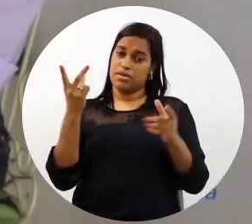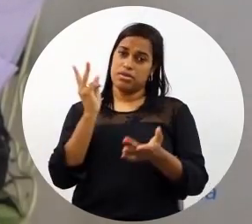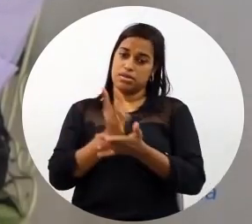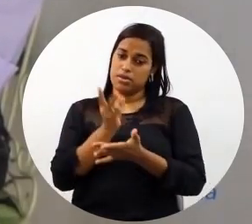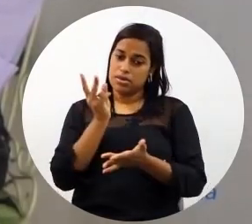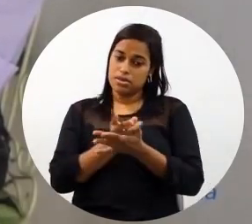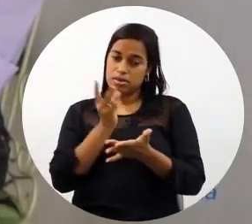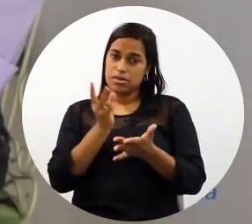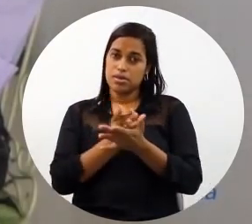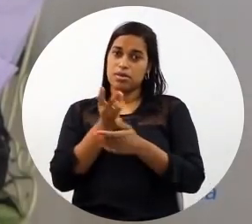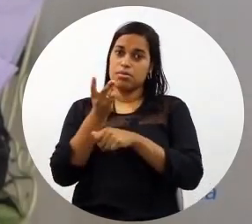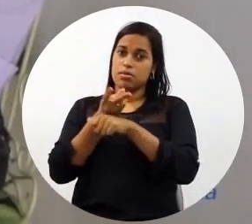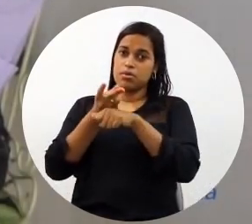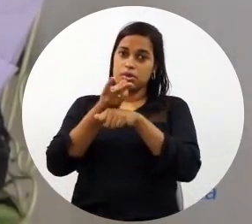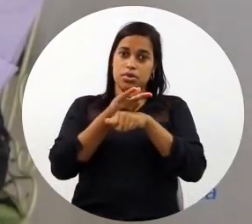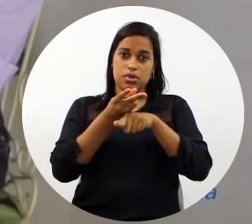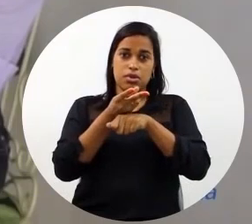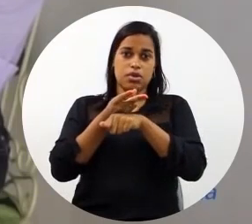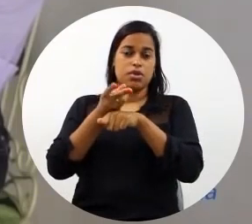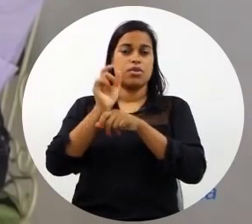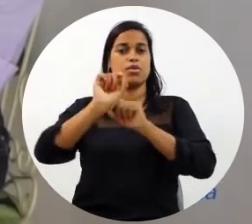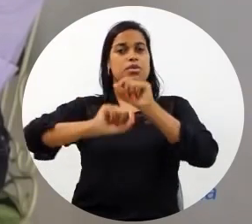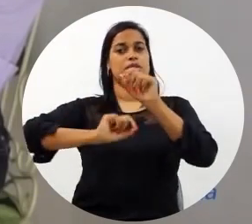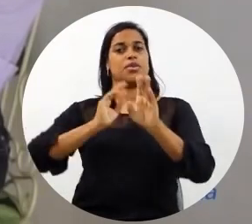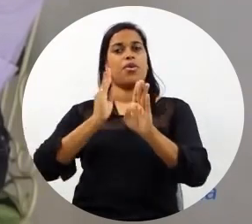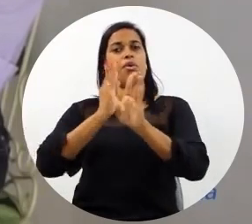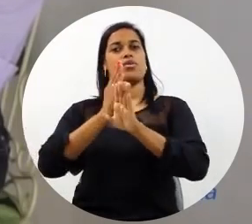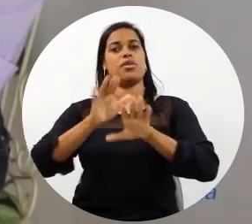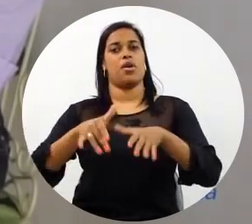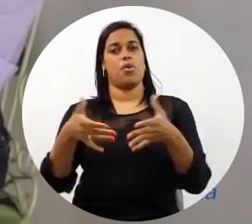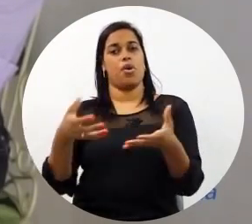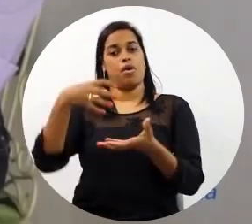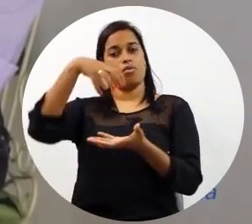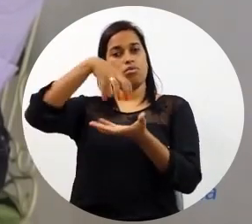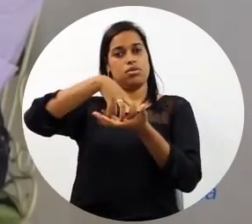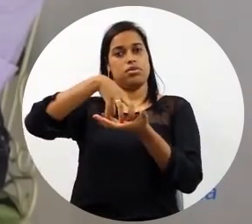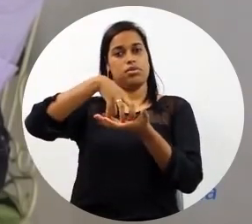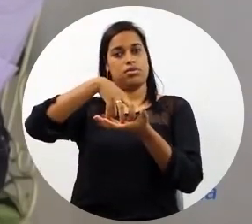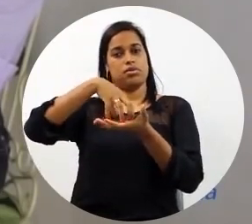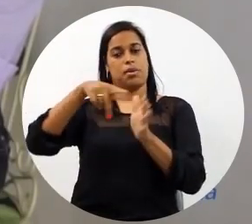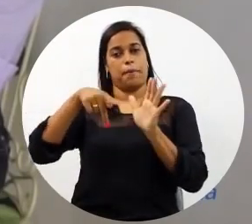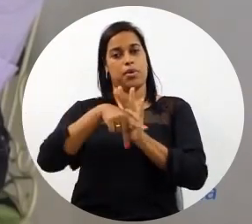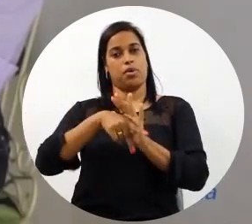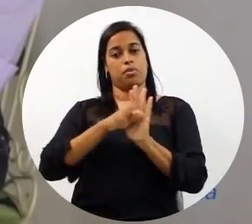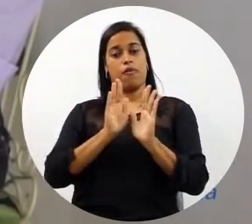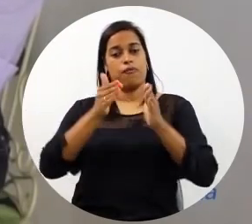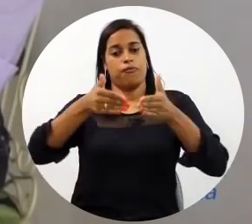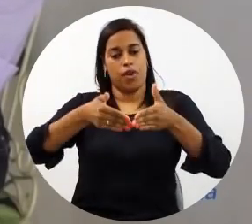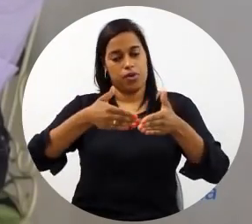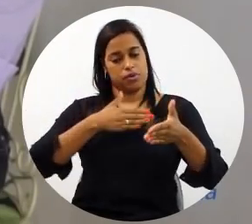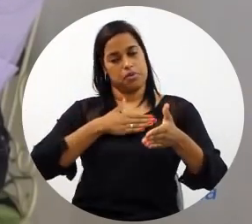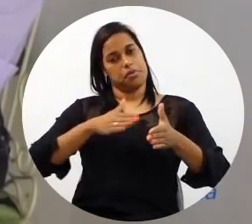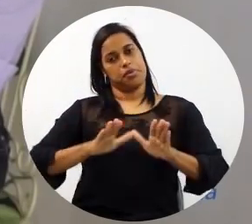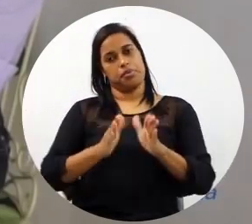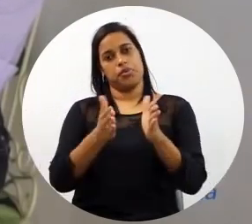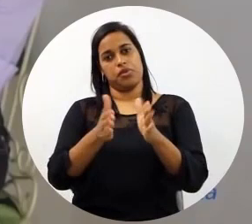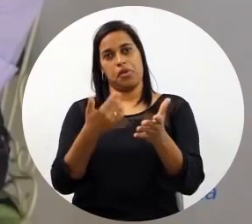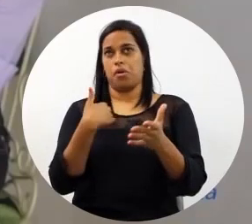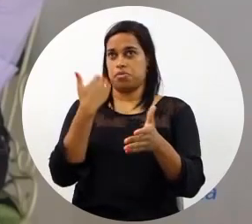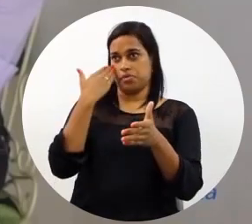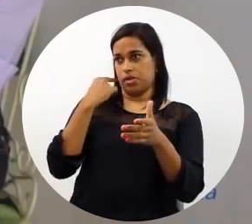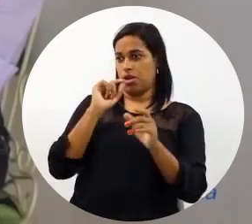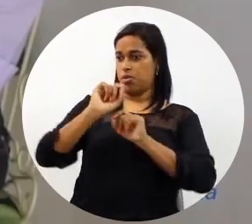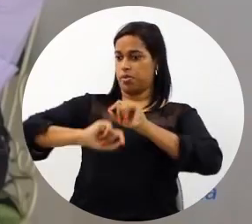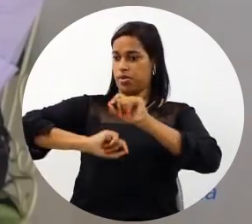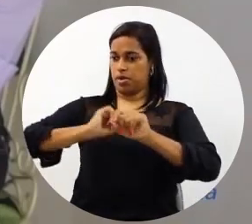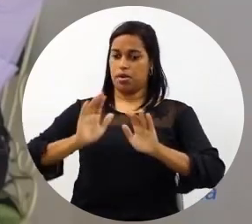sempre busca procurar encontrar qual é o núcleo da minha motivação. Então quando você diz, eu sei